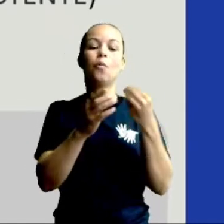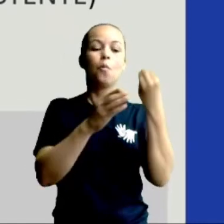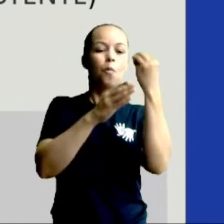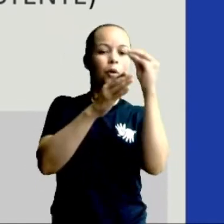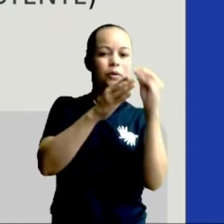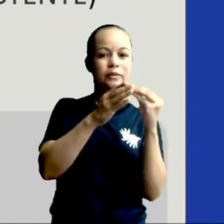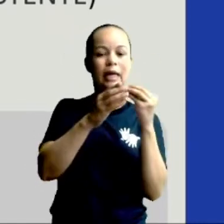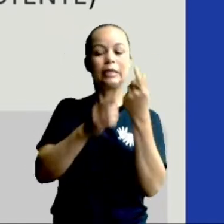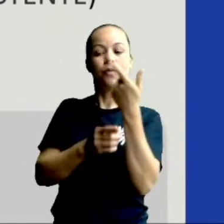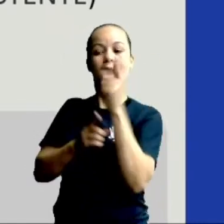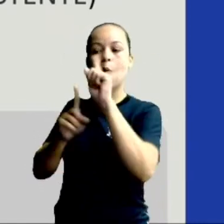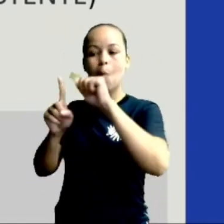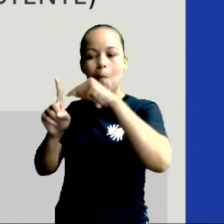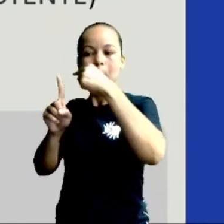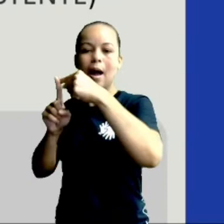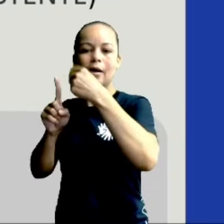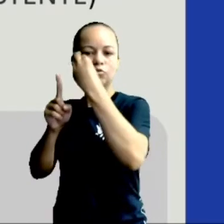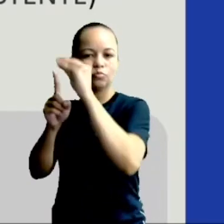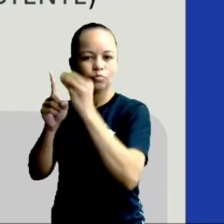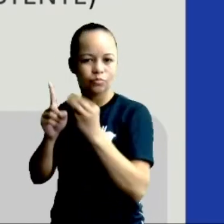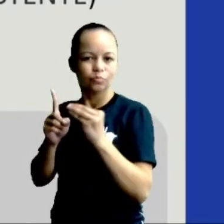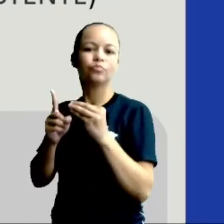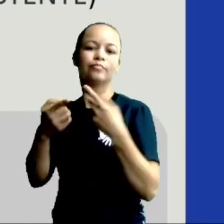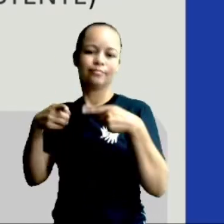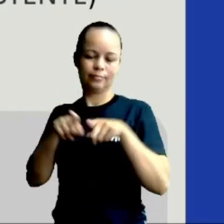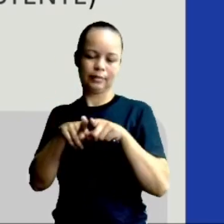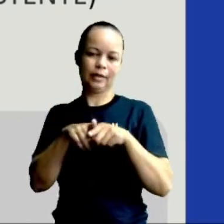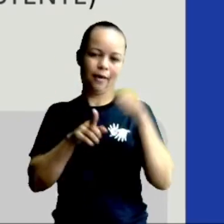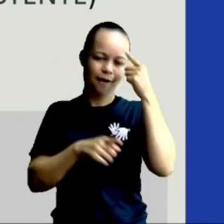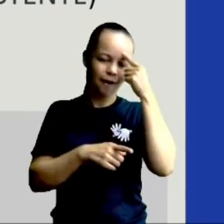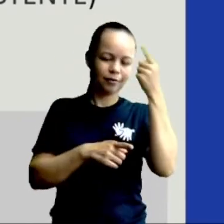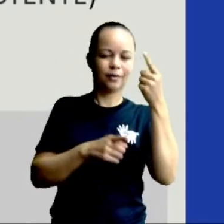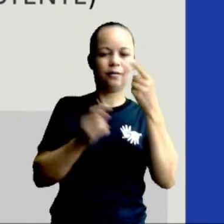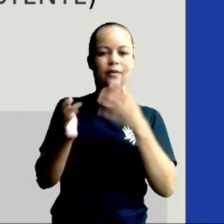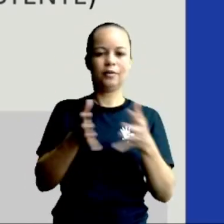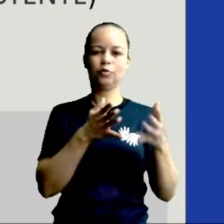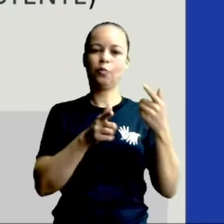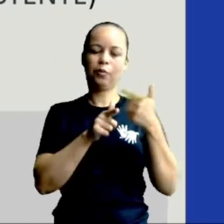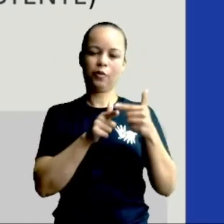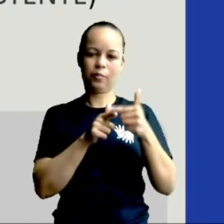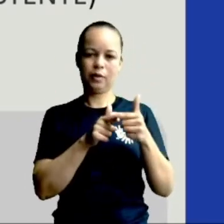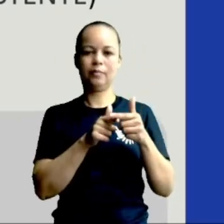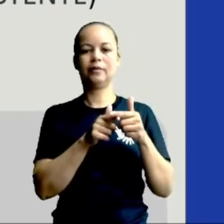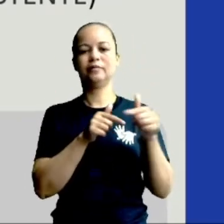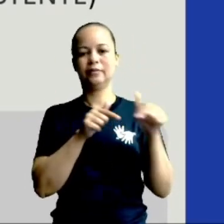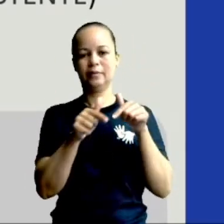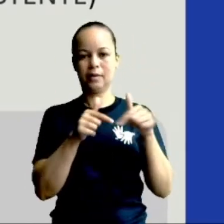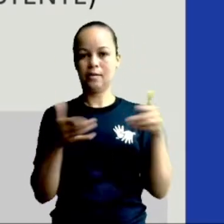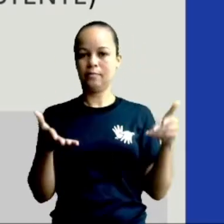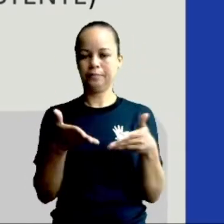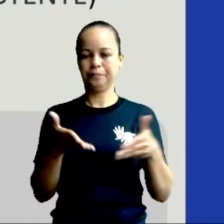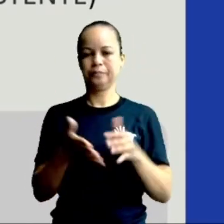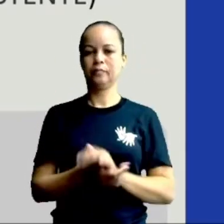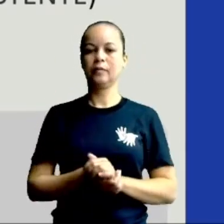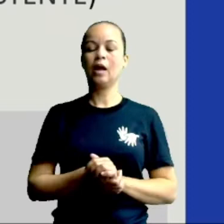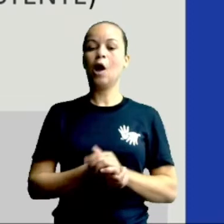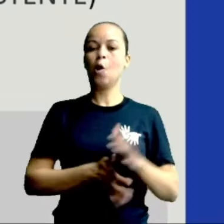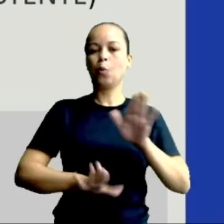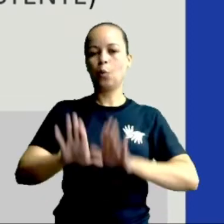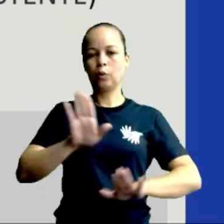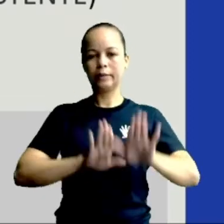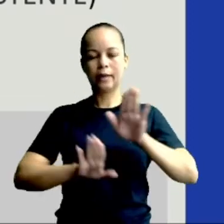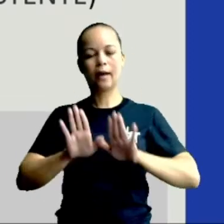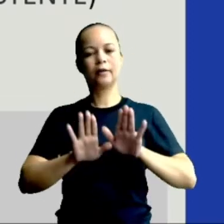já existe. Então, essa é a ideia aí do nosso problema que a gente vai trabalhar hoje. Cuidado para não